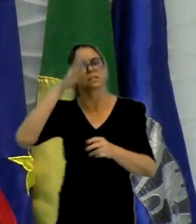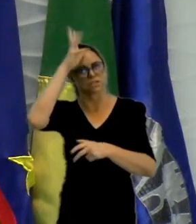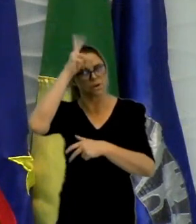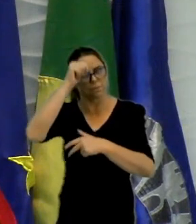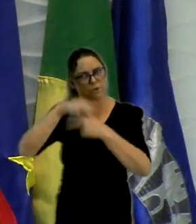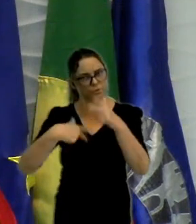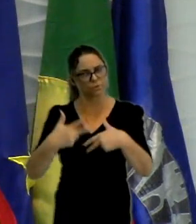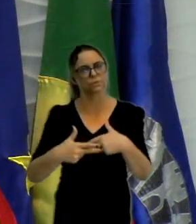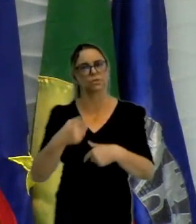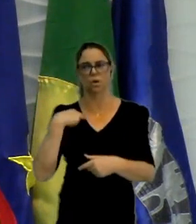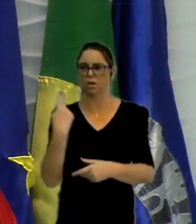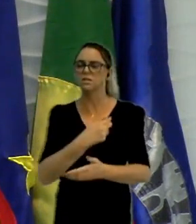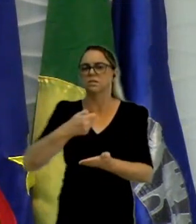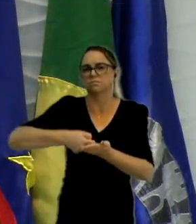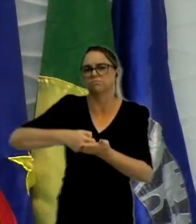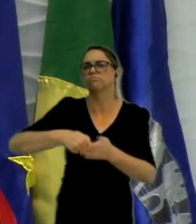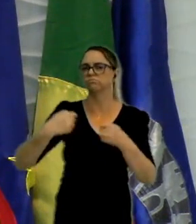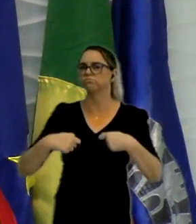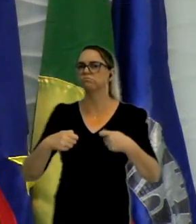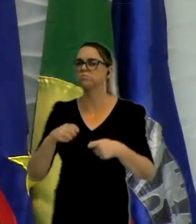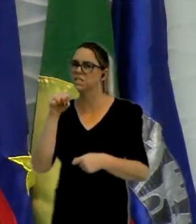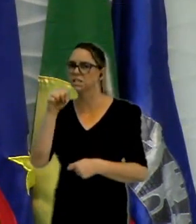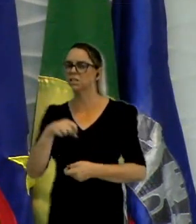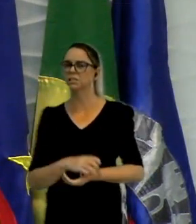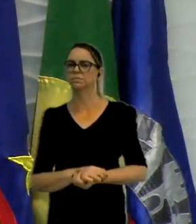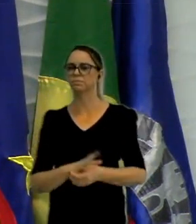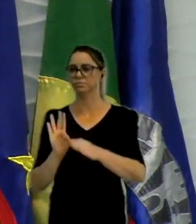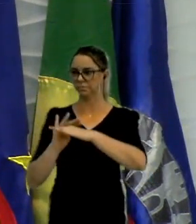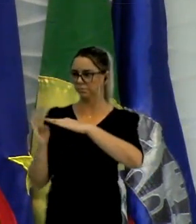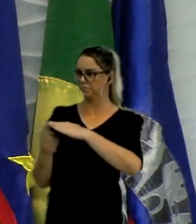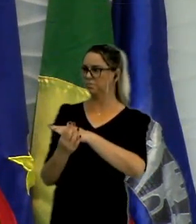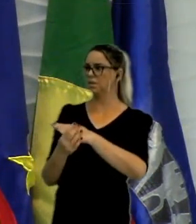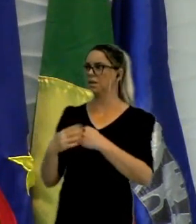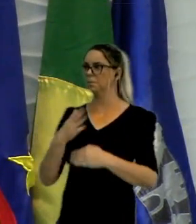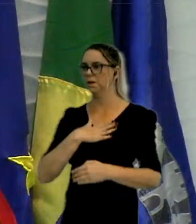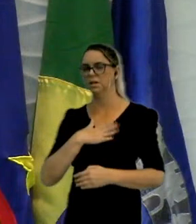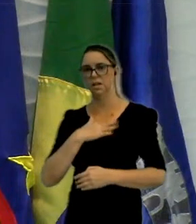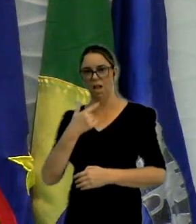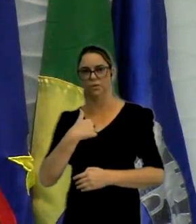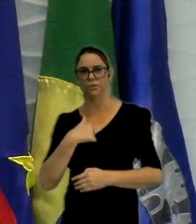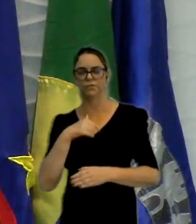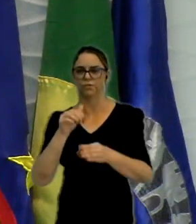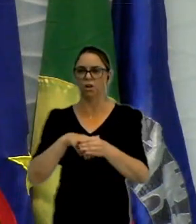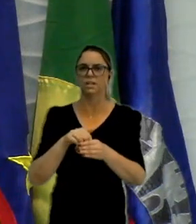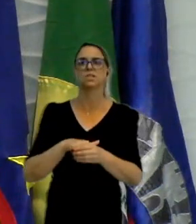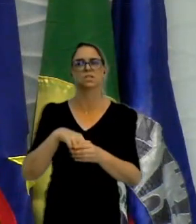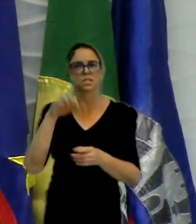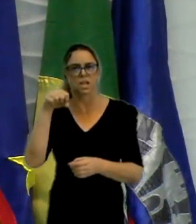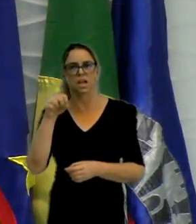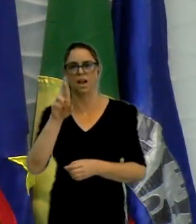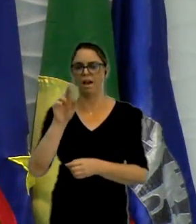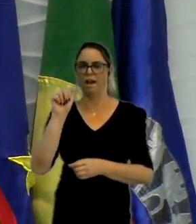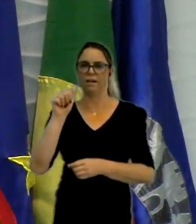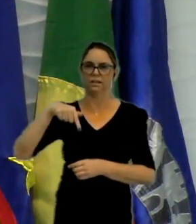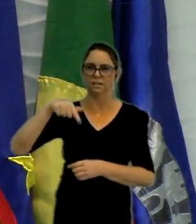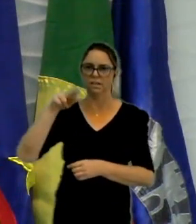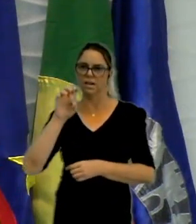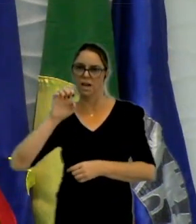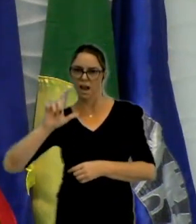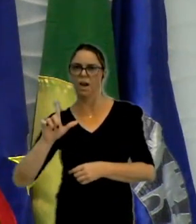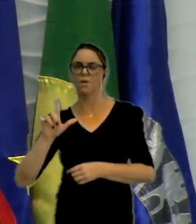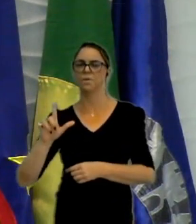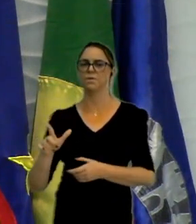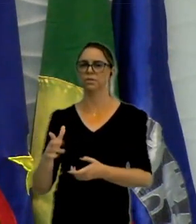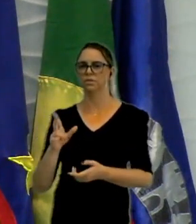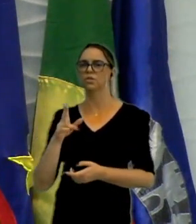Una. Eu vou falar por mim e nossa bancada que votamos sim na governadora Raquel Lira, e estamos cobrando. Não é porque votamos